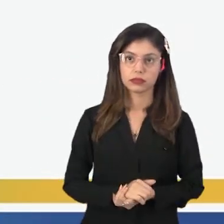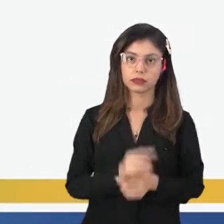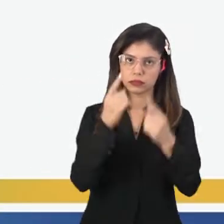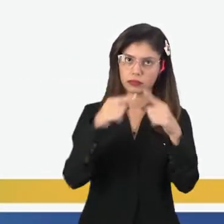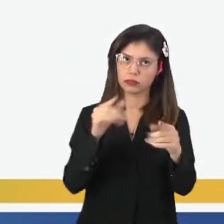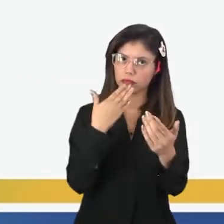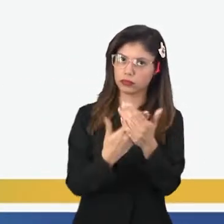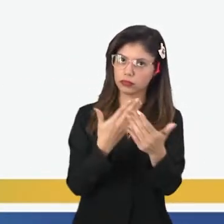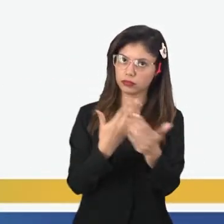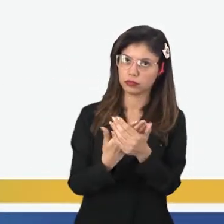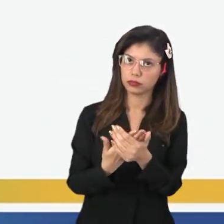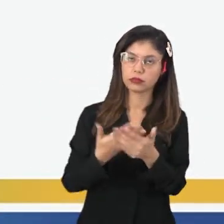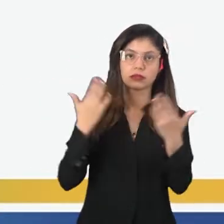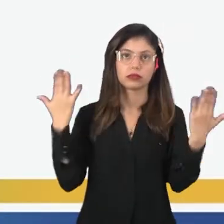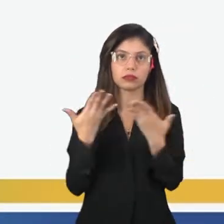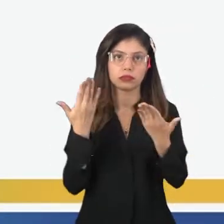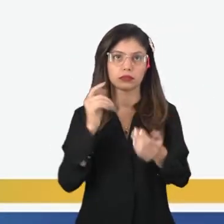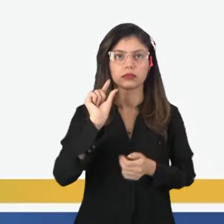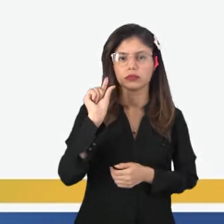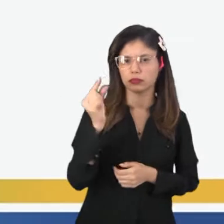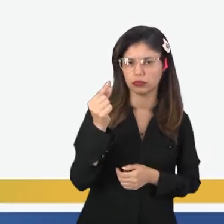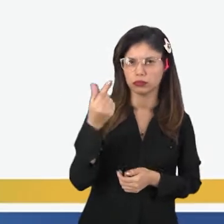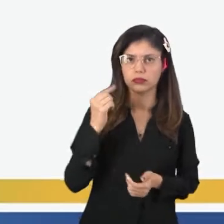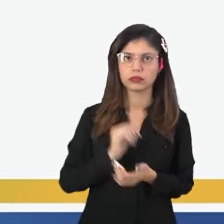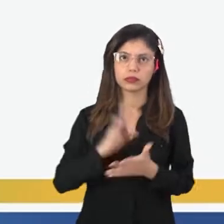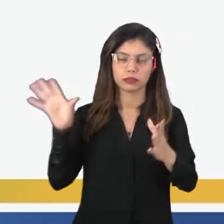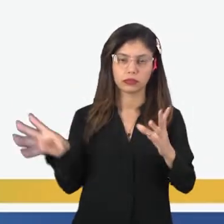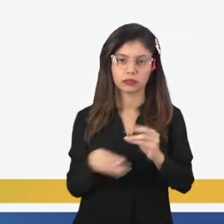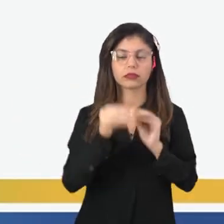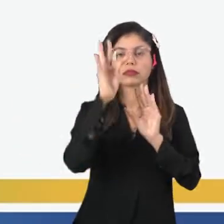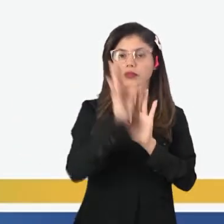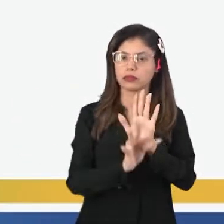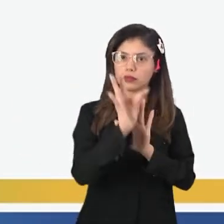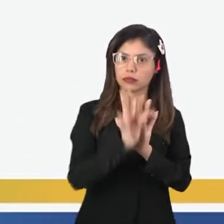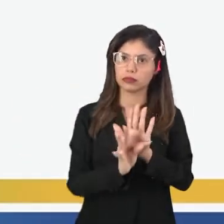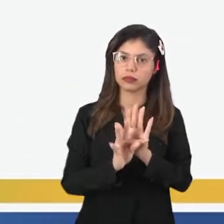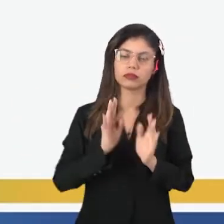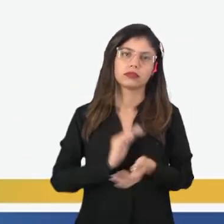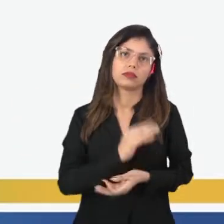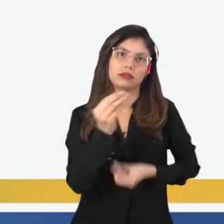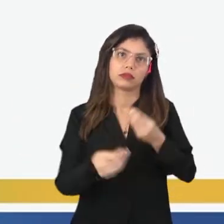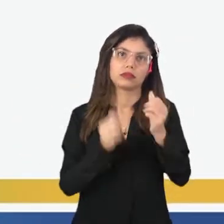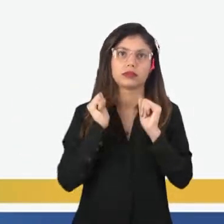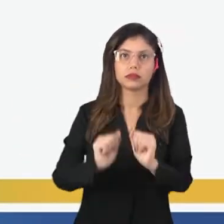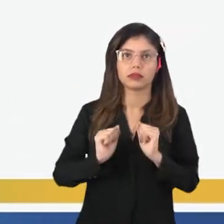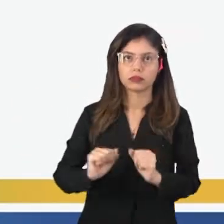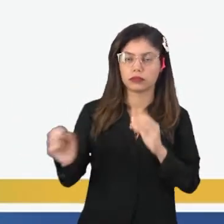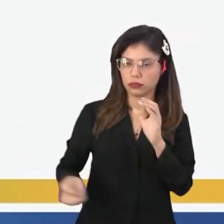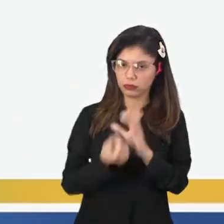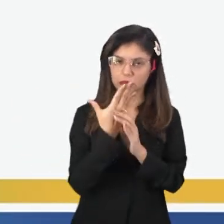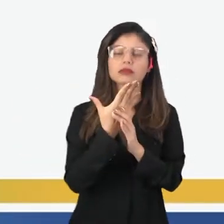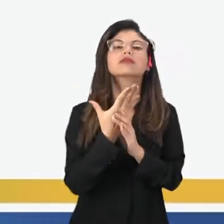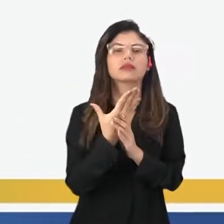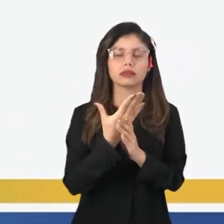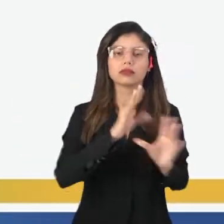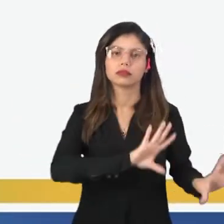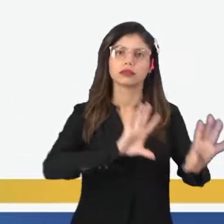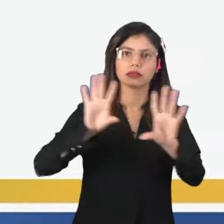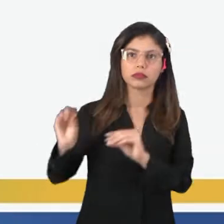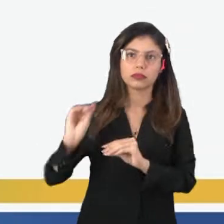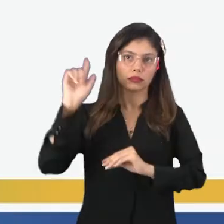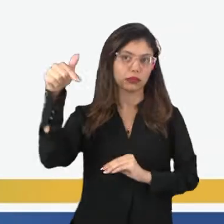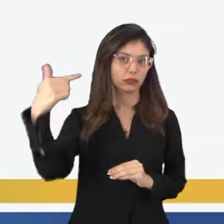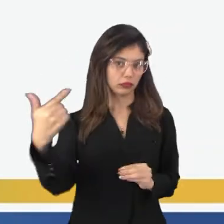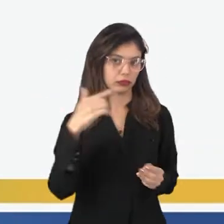Nessa aula, vamos estudar um pouco sobre a composição dos textos, como podem ser criados a partir